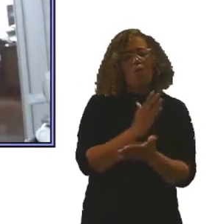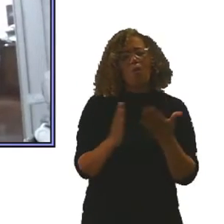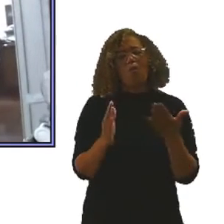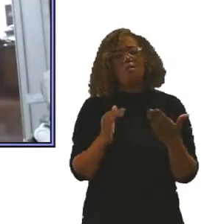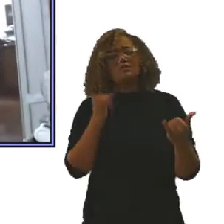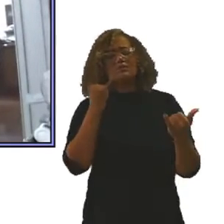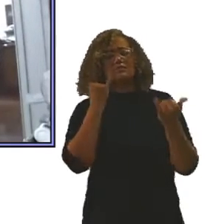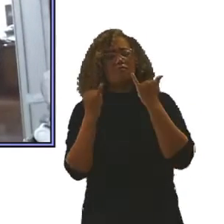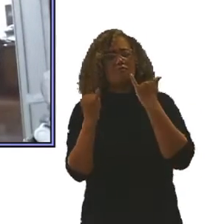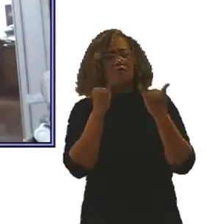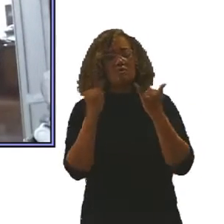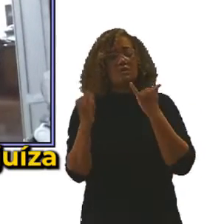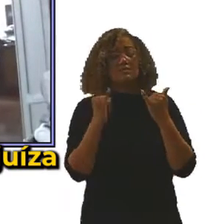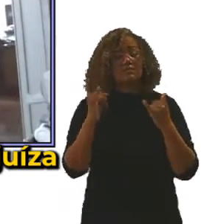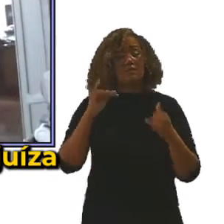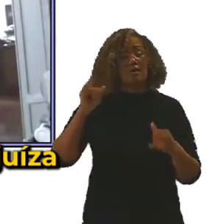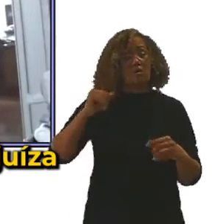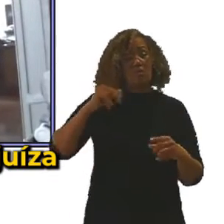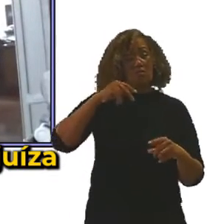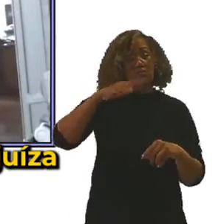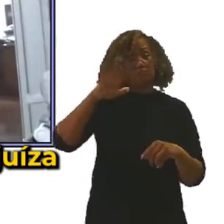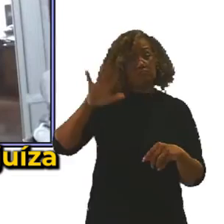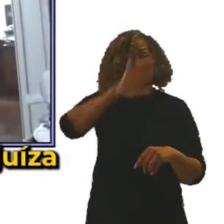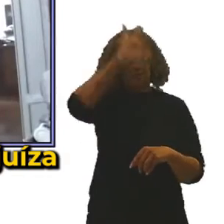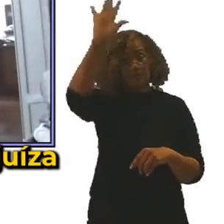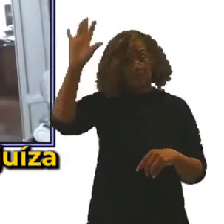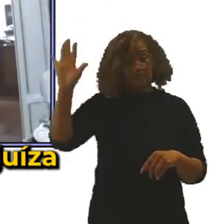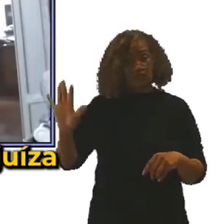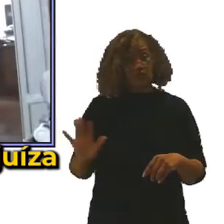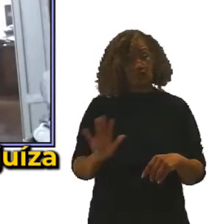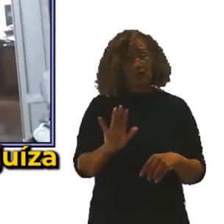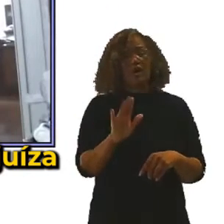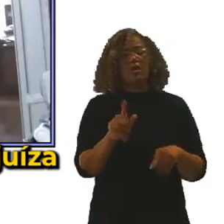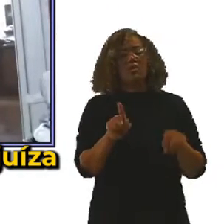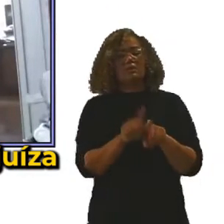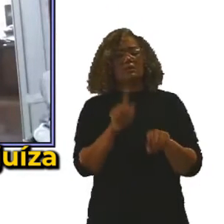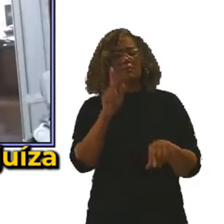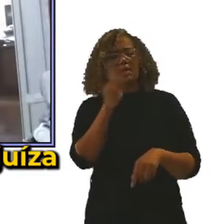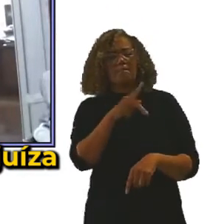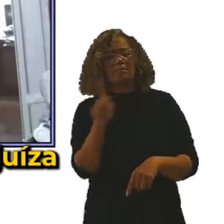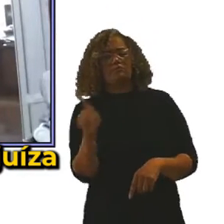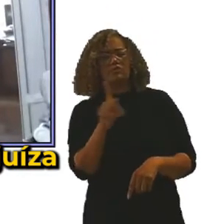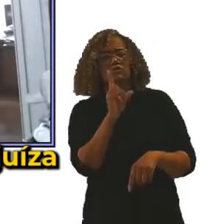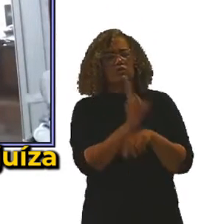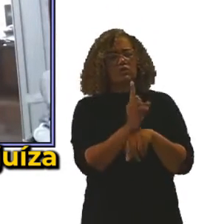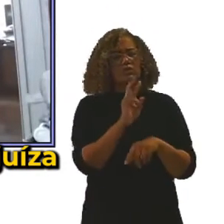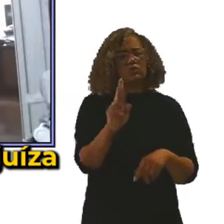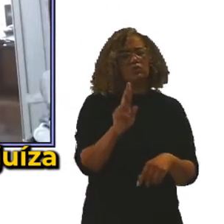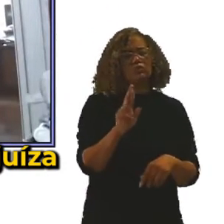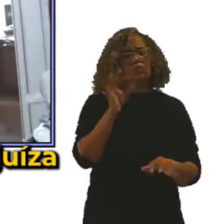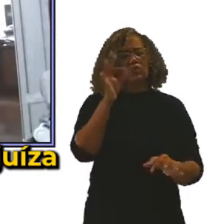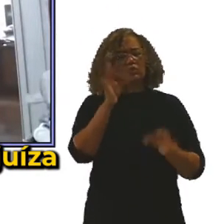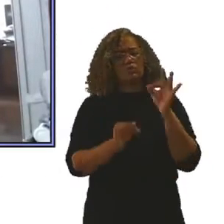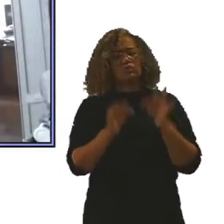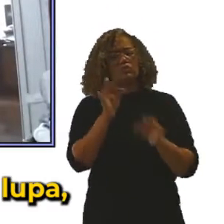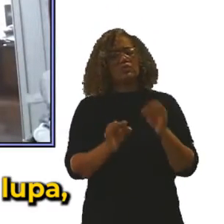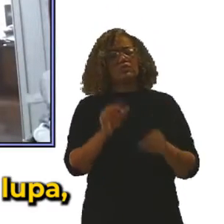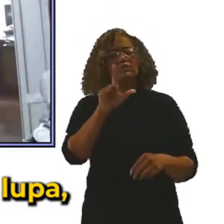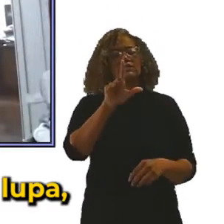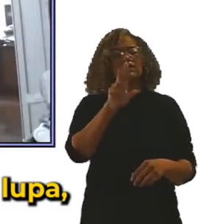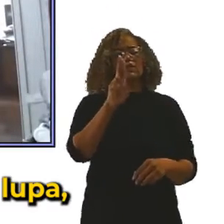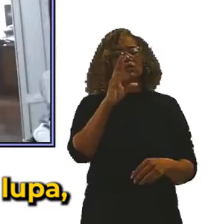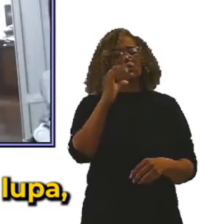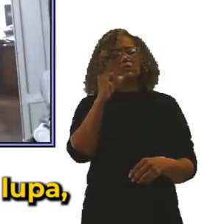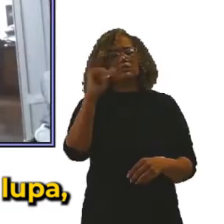dados no âmbito nacional e, posteriormente, a professora doutora juíza Luciana Rocha, ela